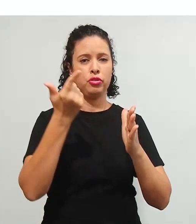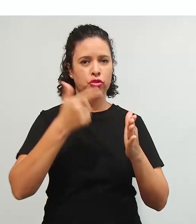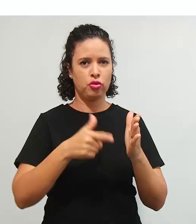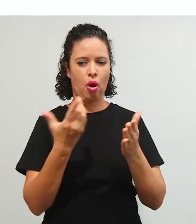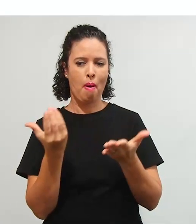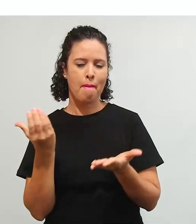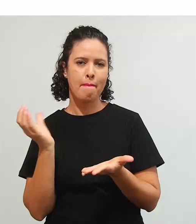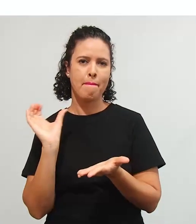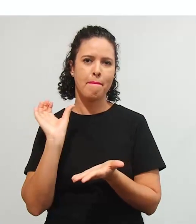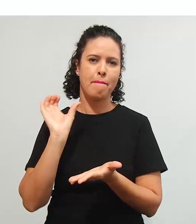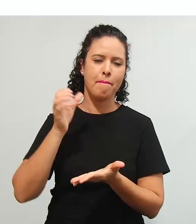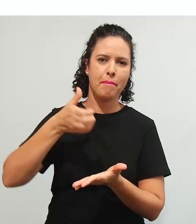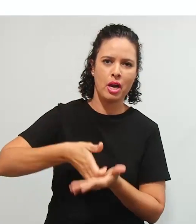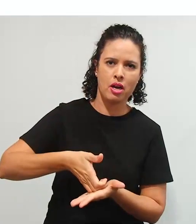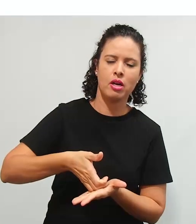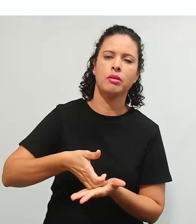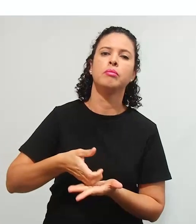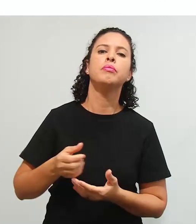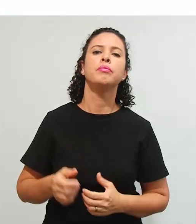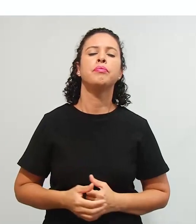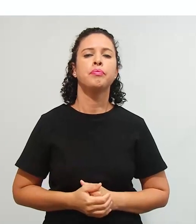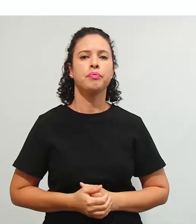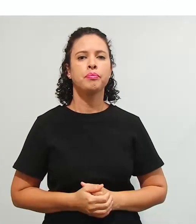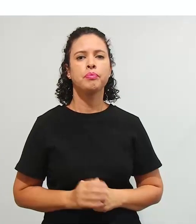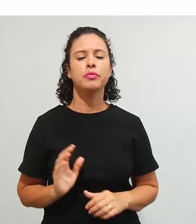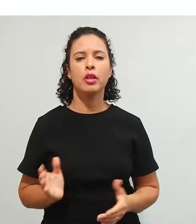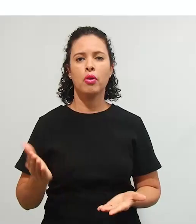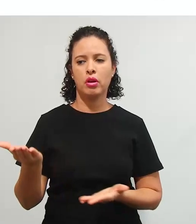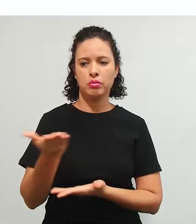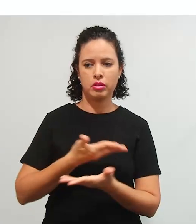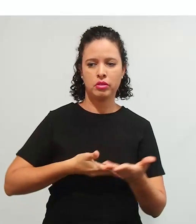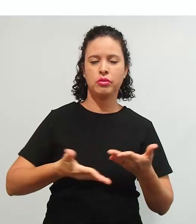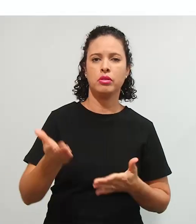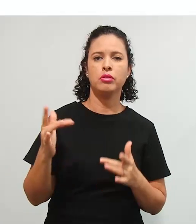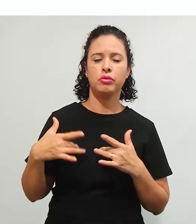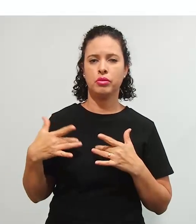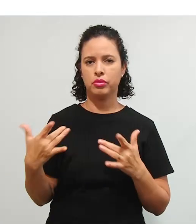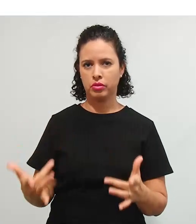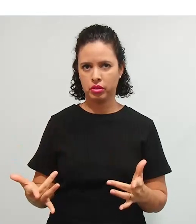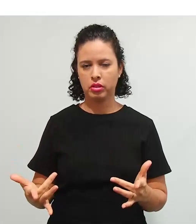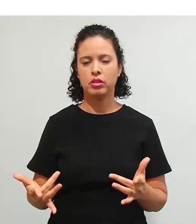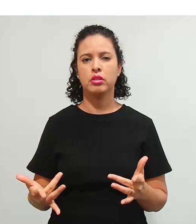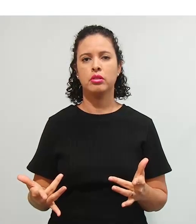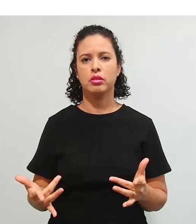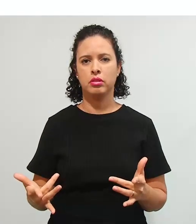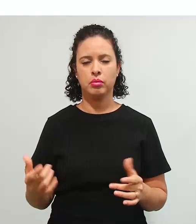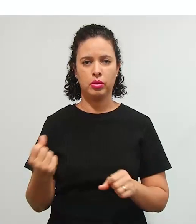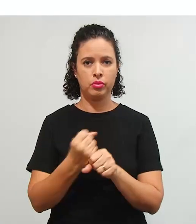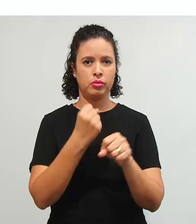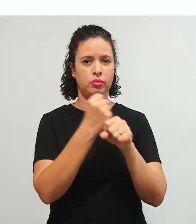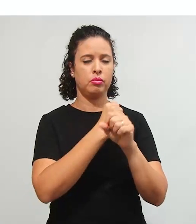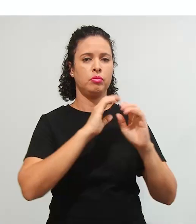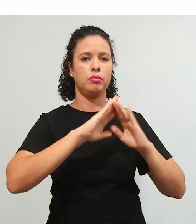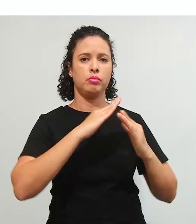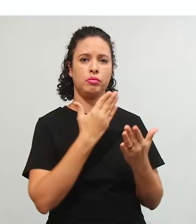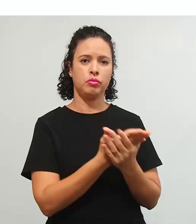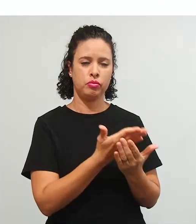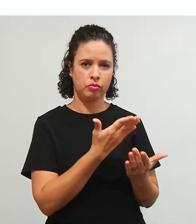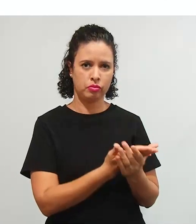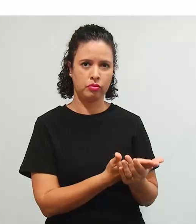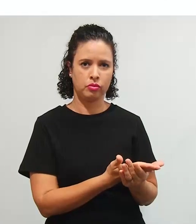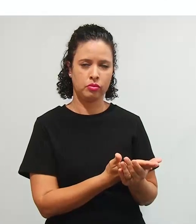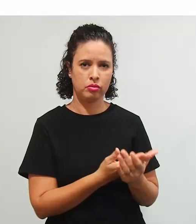finalidades específicas. Do mesmo jeito, é uma transferência voluntária para construir uma escola.